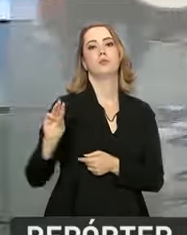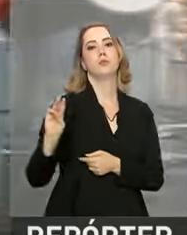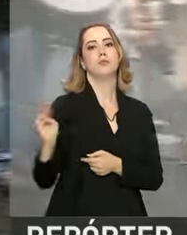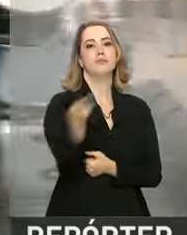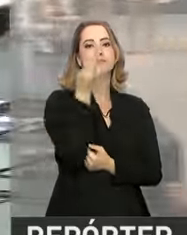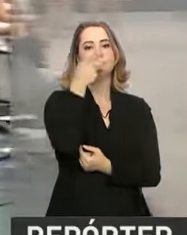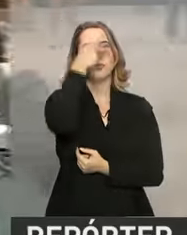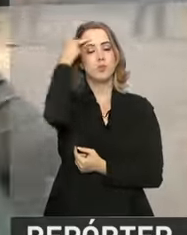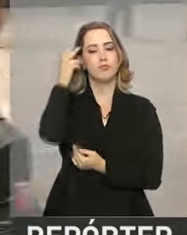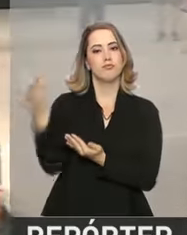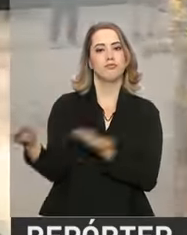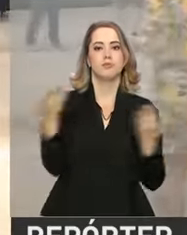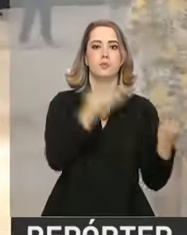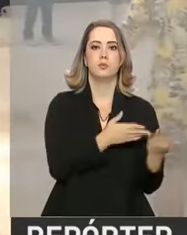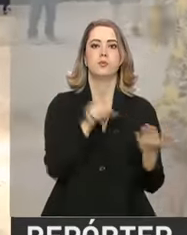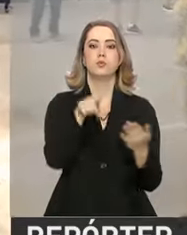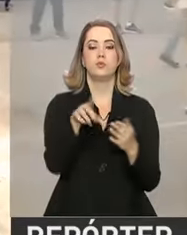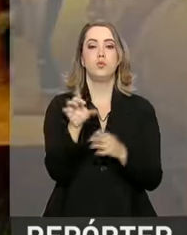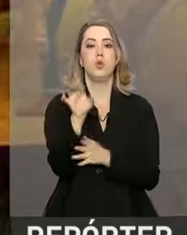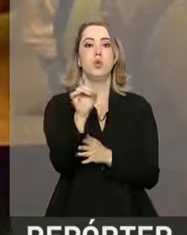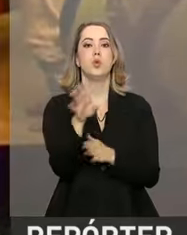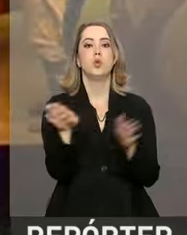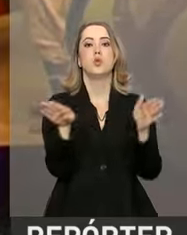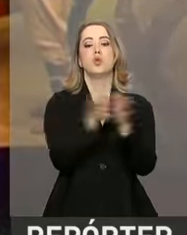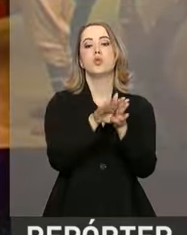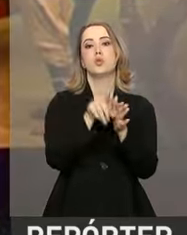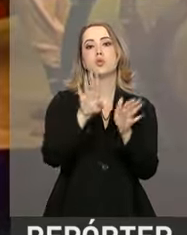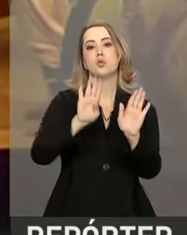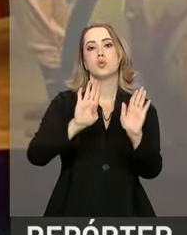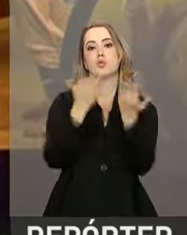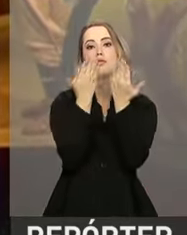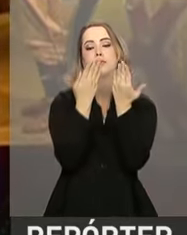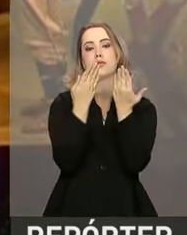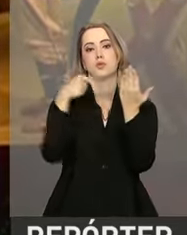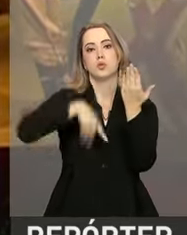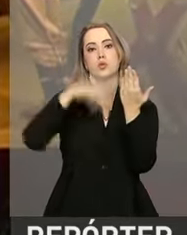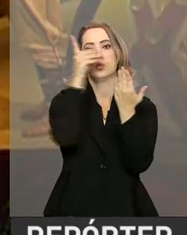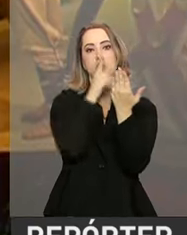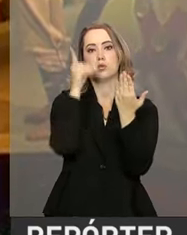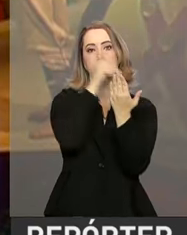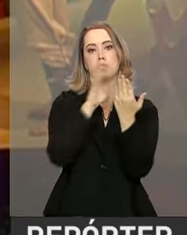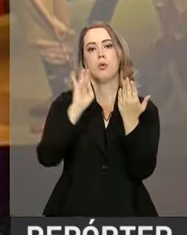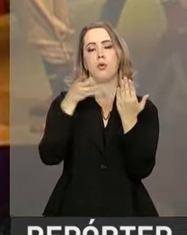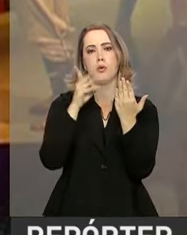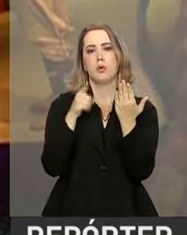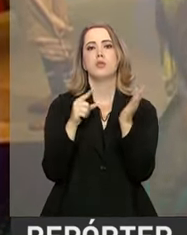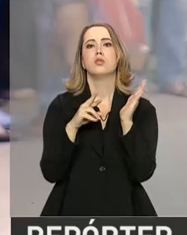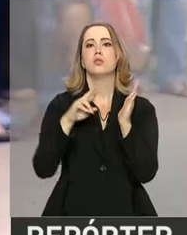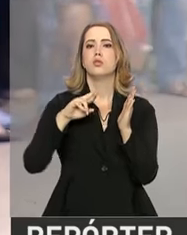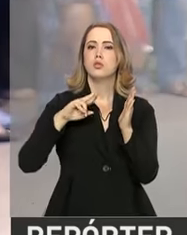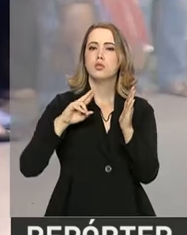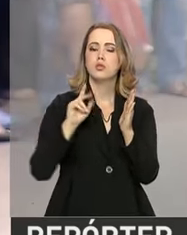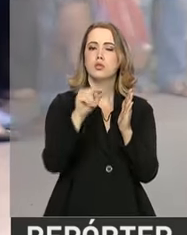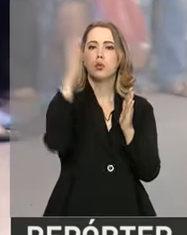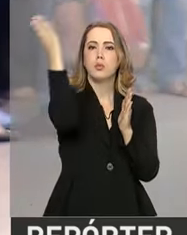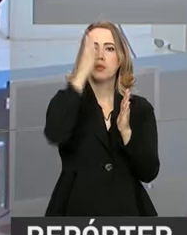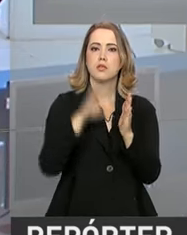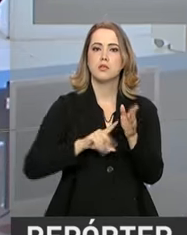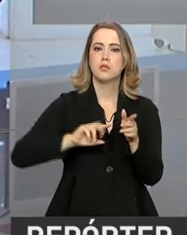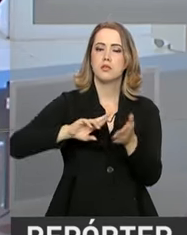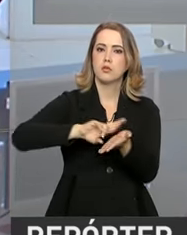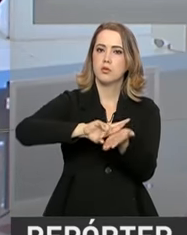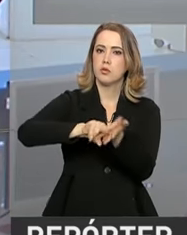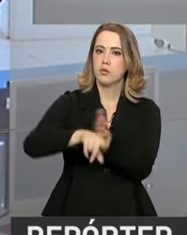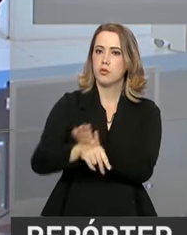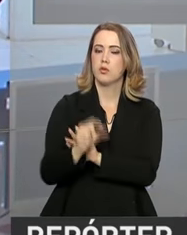sexta-feira mas a casa Brasil só fechou as portas neste domingo o espaço já foi ponto de referência do Brasil em grandes eventos